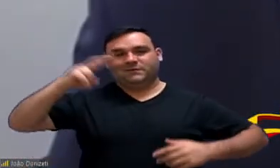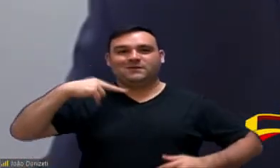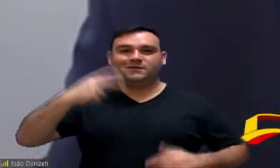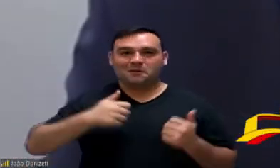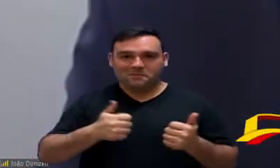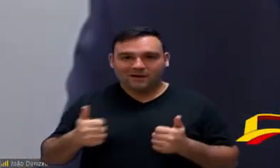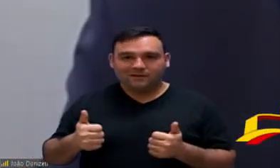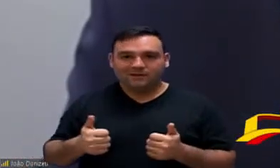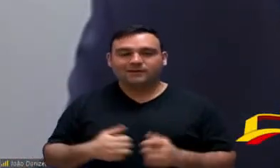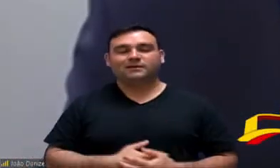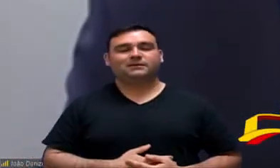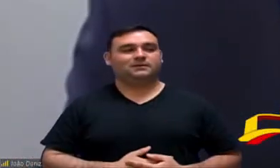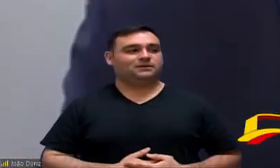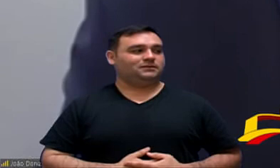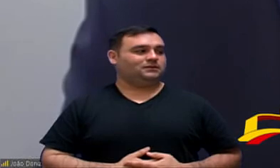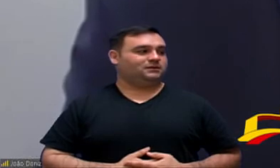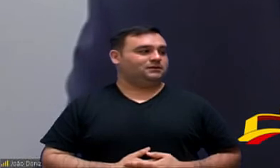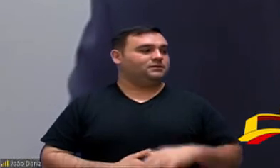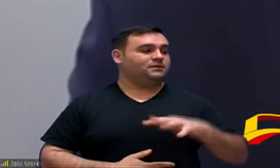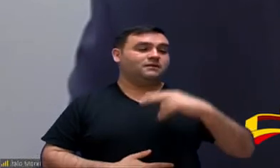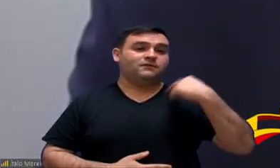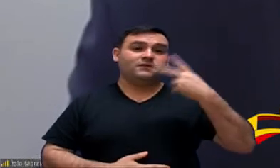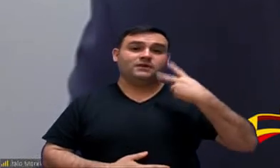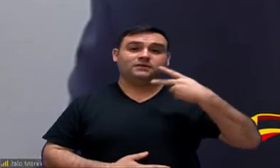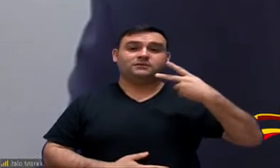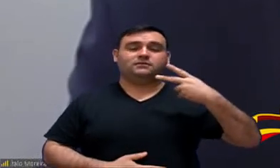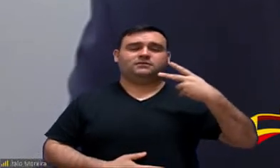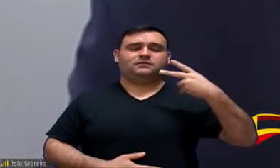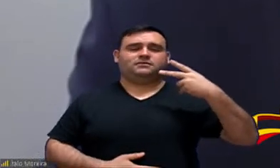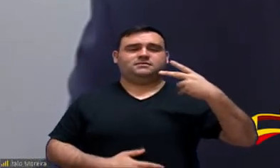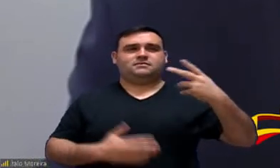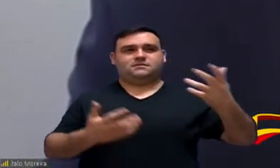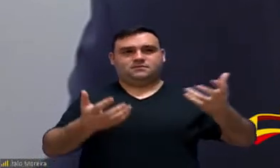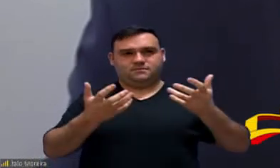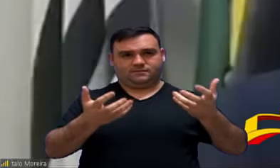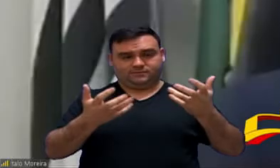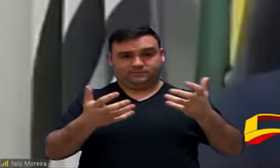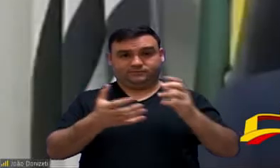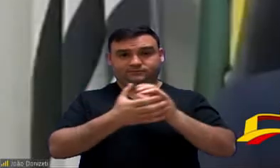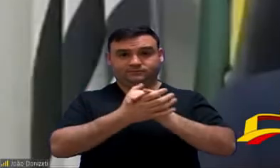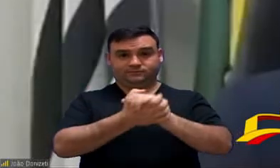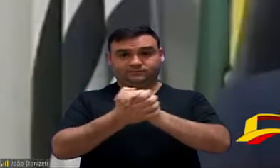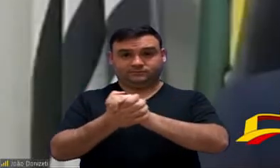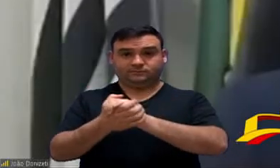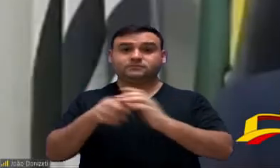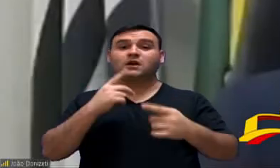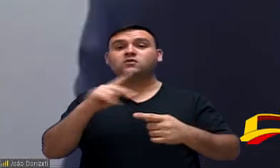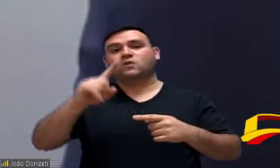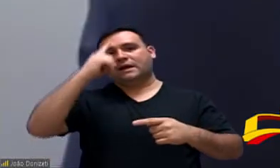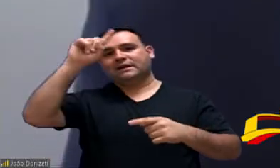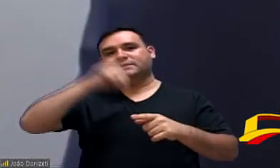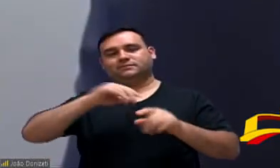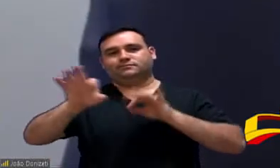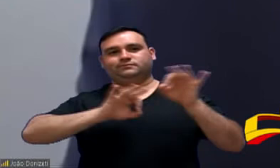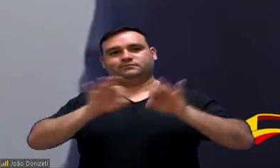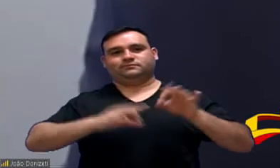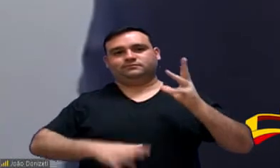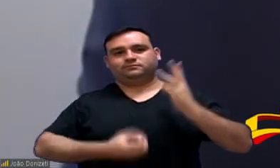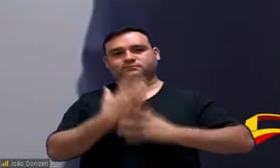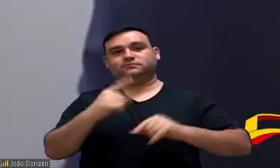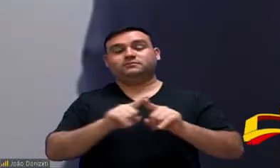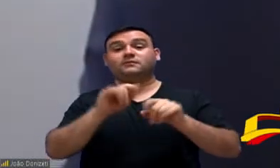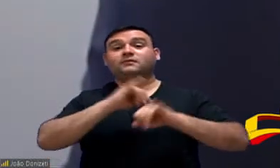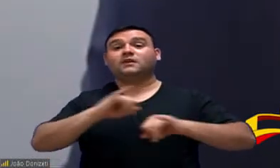Como vai? Tudo bem? Vereador, eu queria cumprimentá-lo pela iniciativa desse projeto e